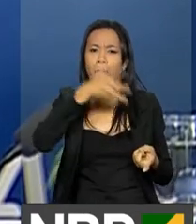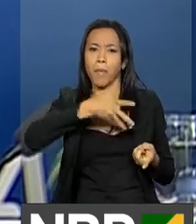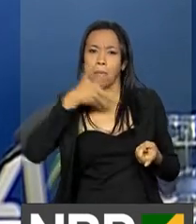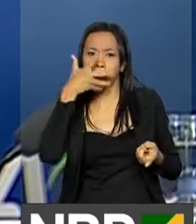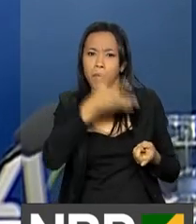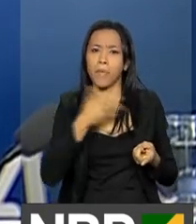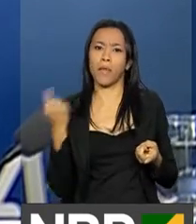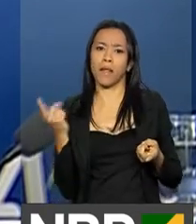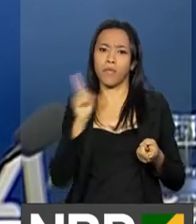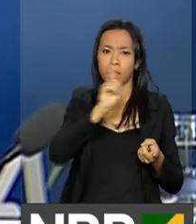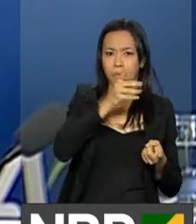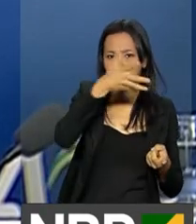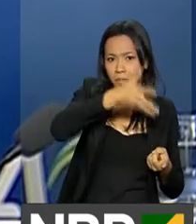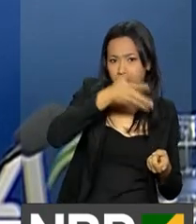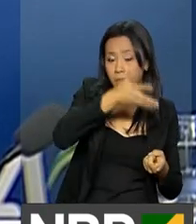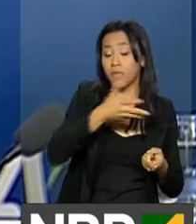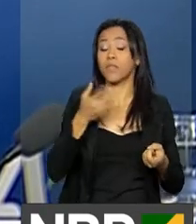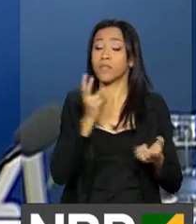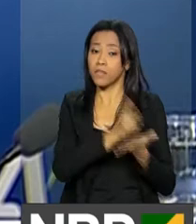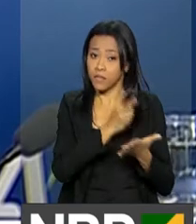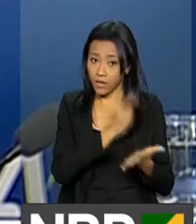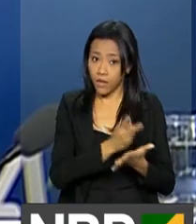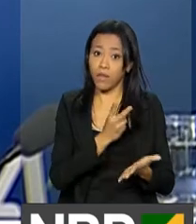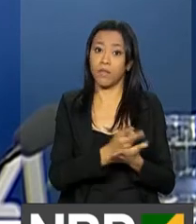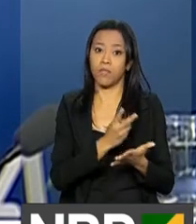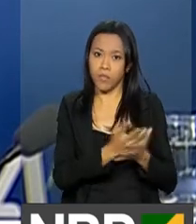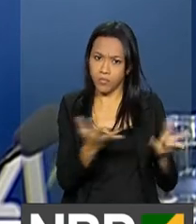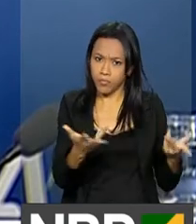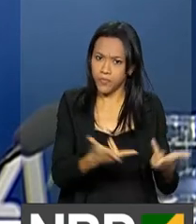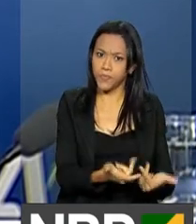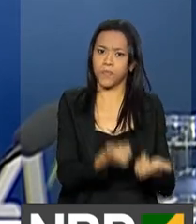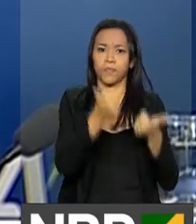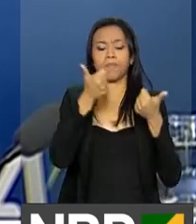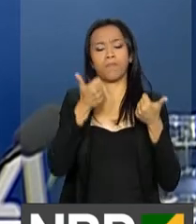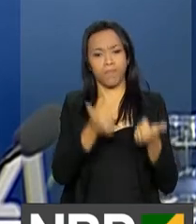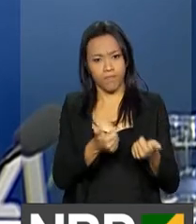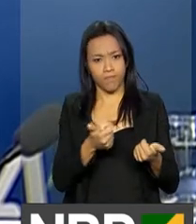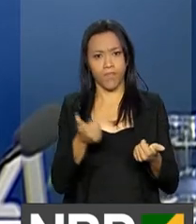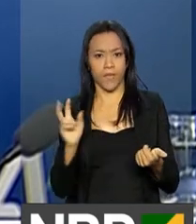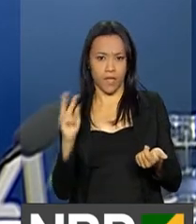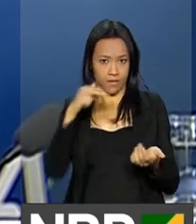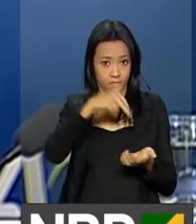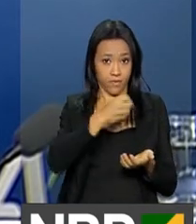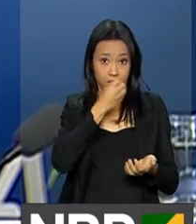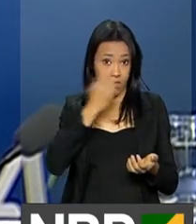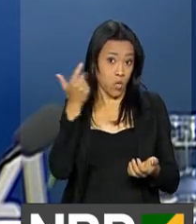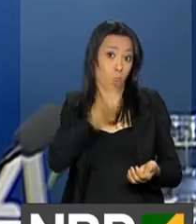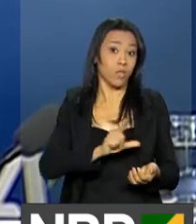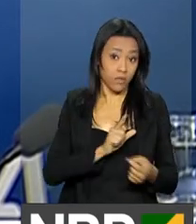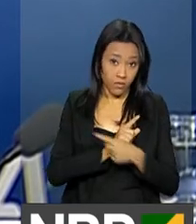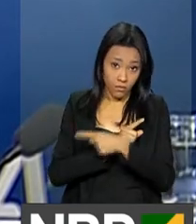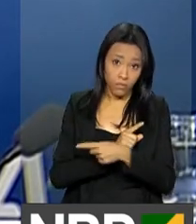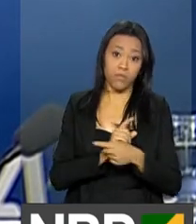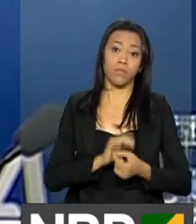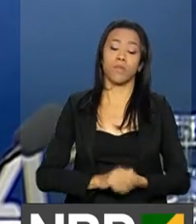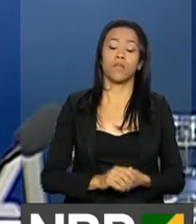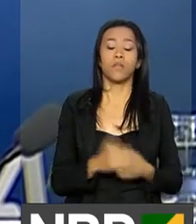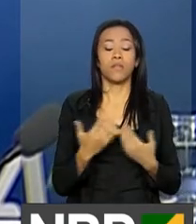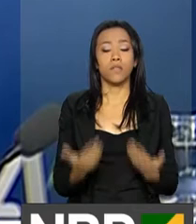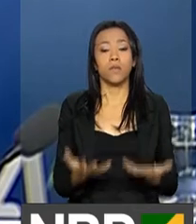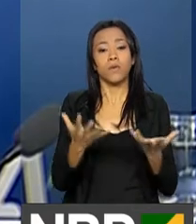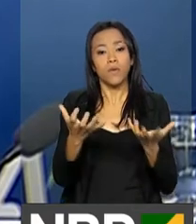E sustentações orais, sempre naturalmente primorosas, e por quê? Primorosas, vitoriosas. Então, eu